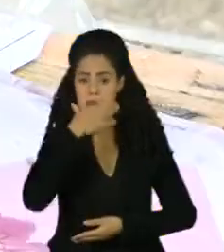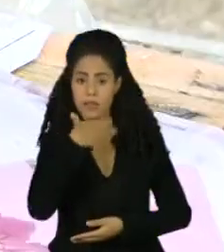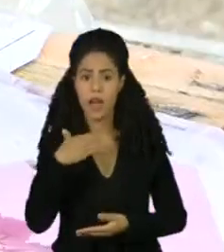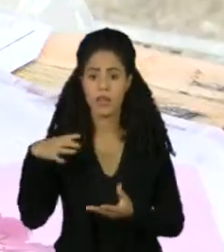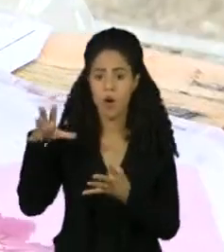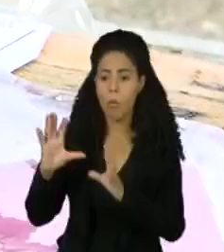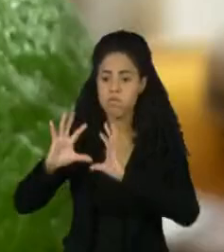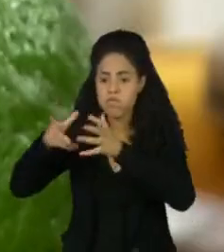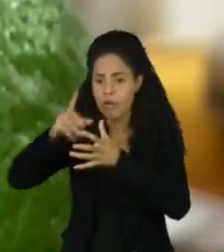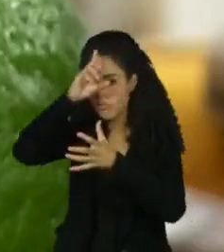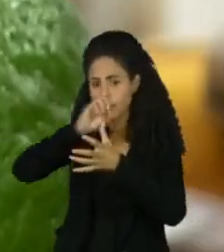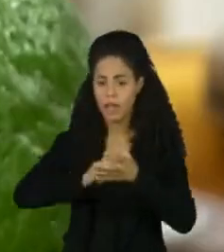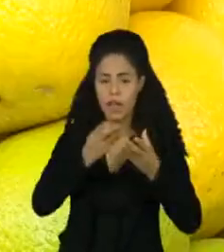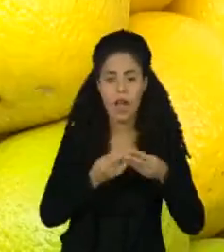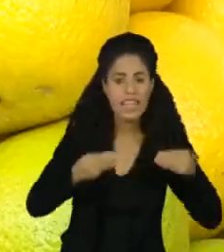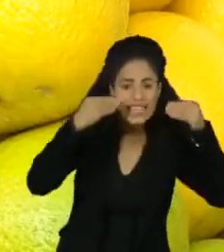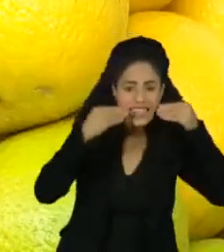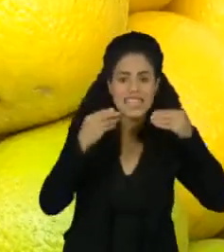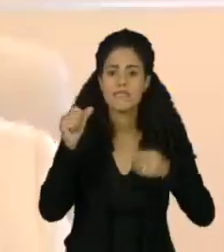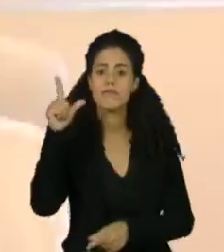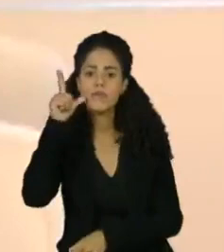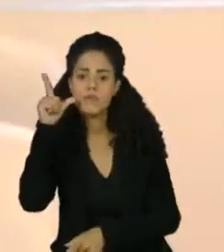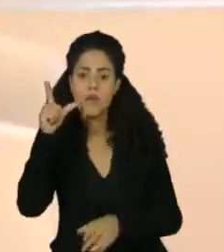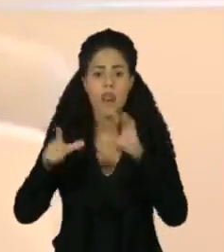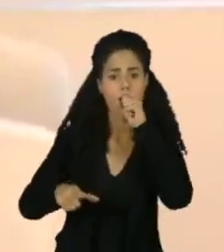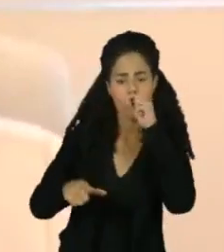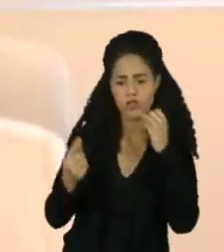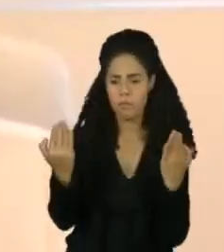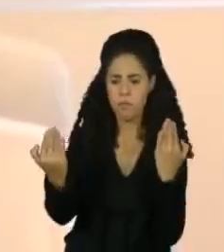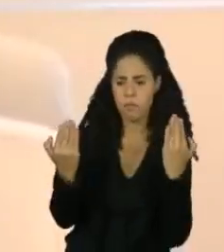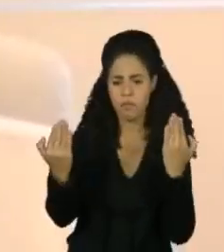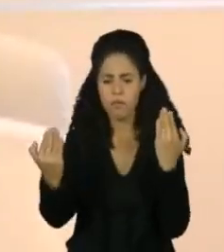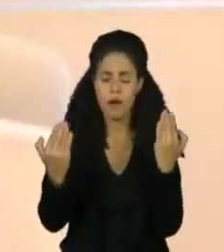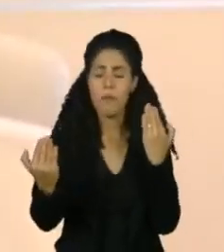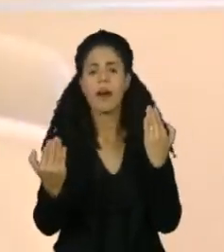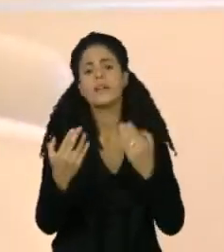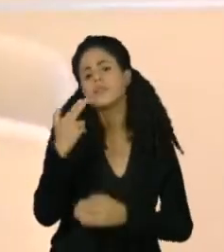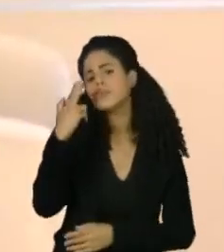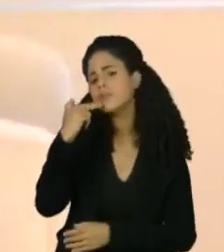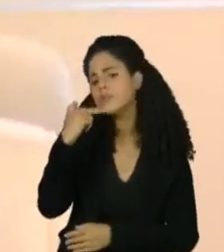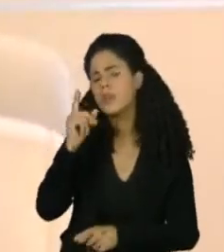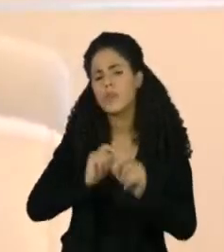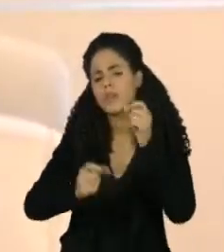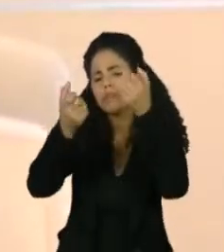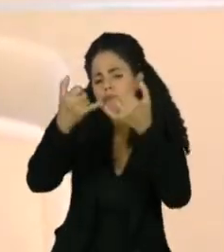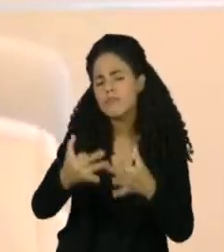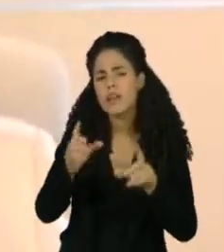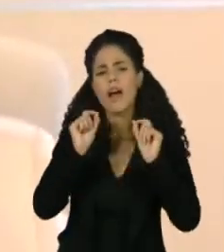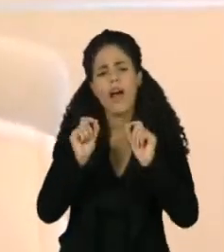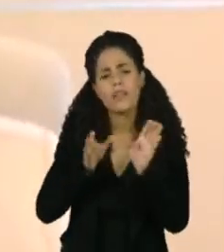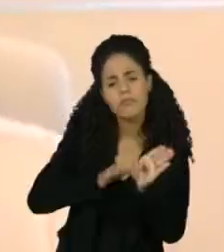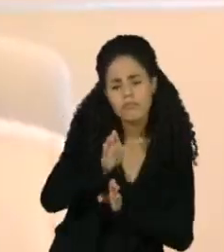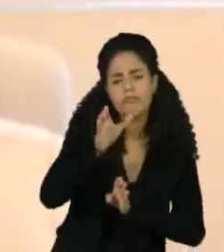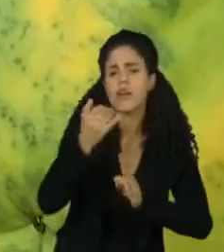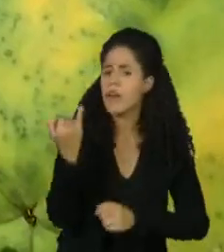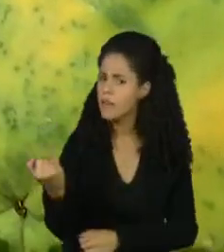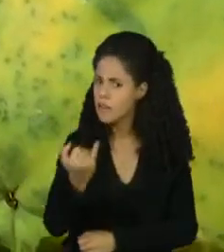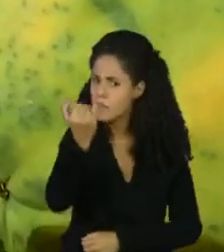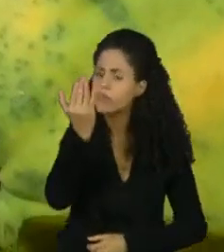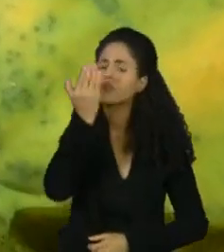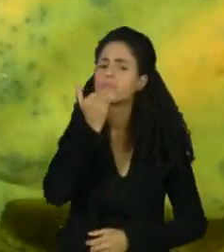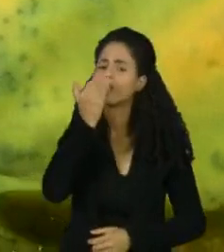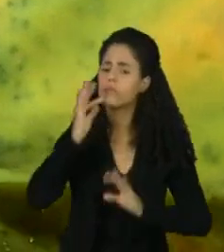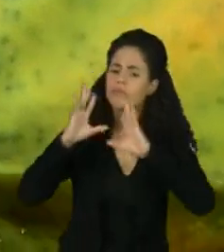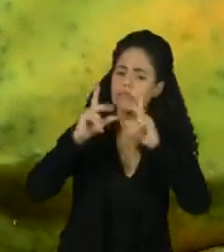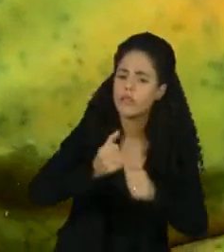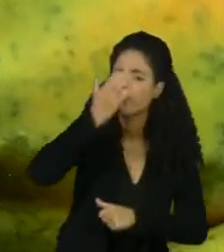melão para a melancia e do limão para a laranja. Essa nutricionista entende que falar desde cedo sobre a importância desses